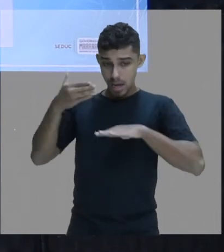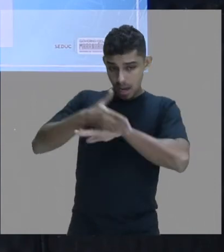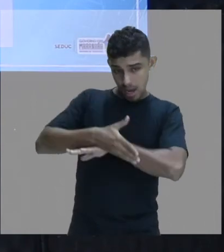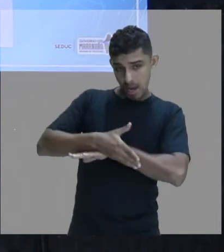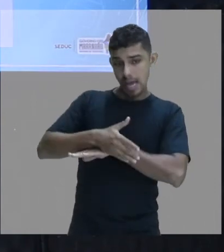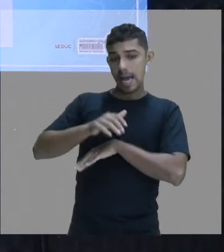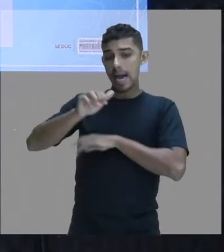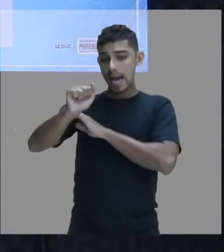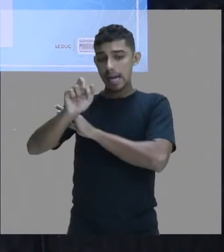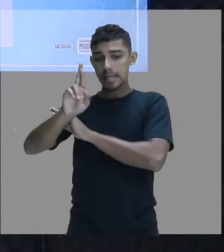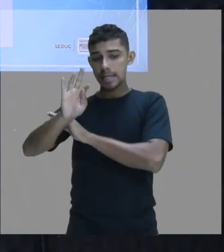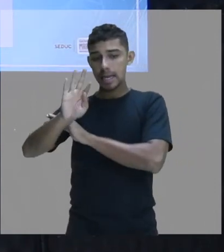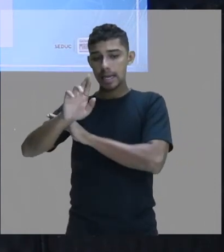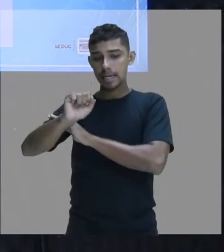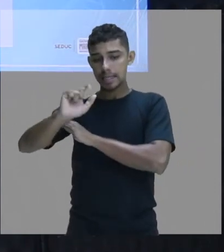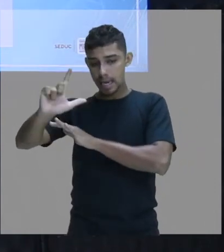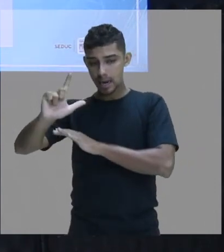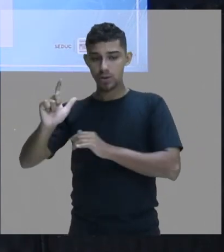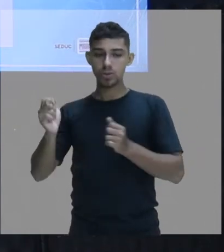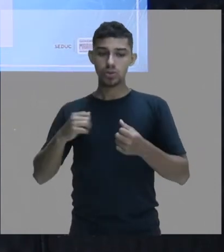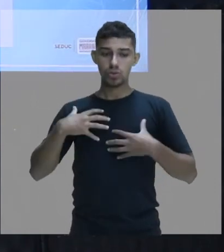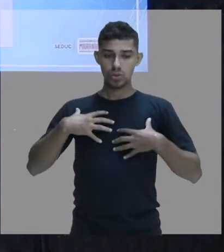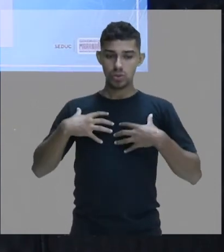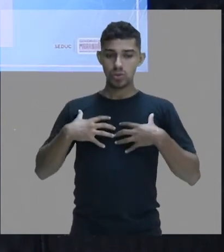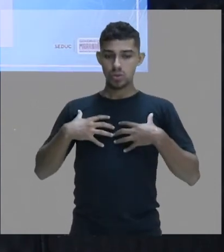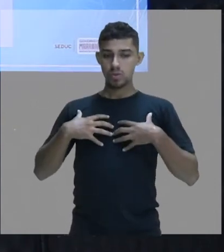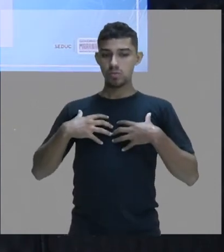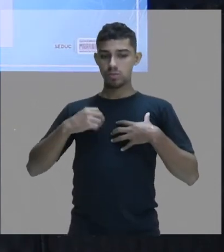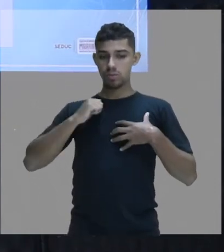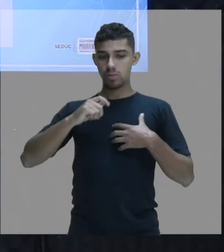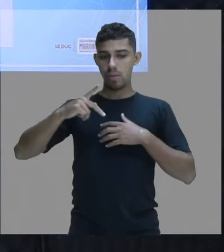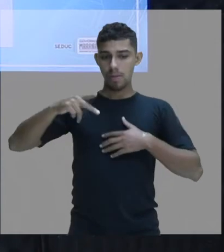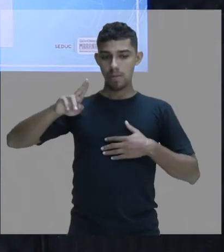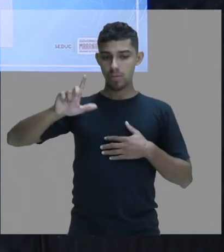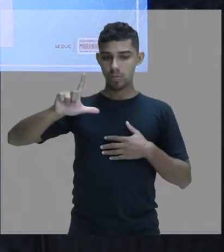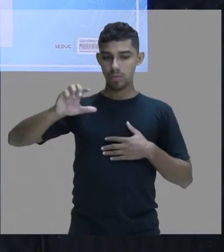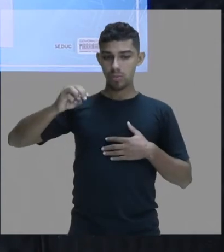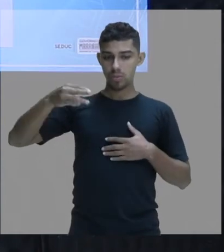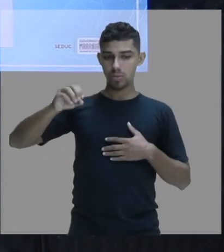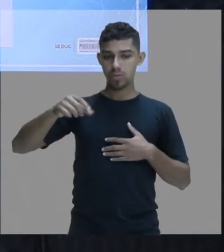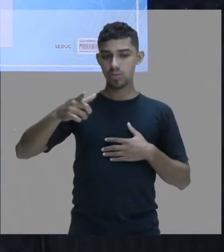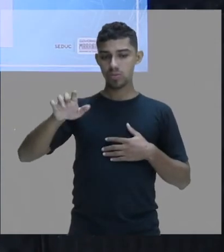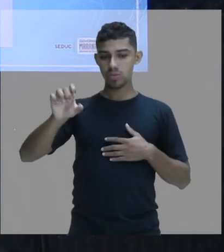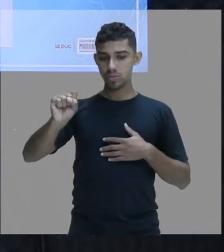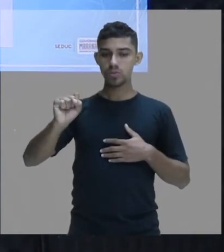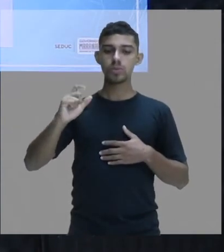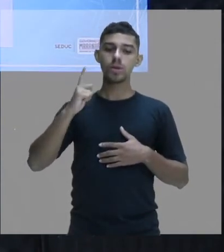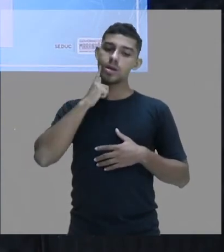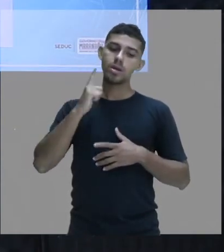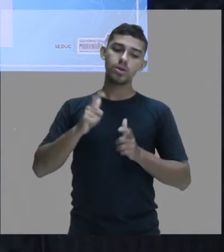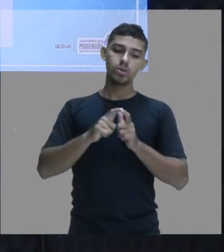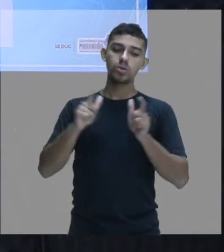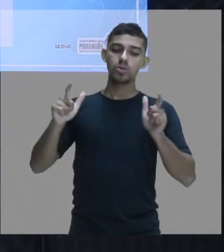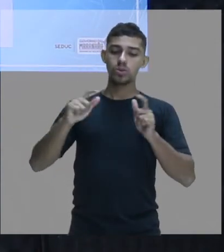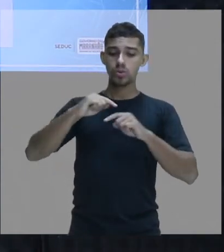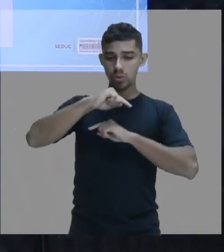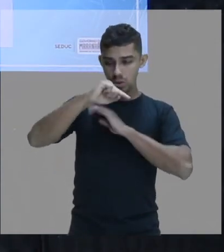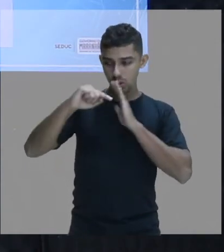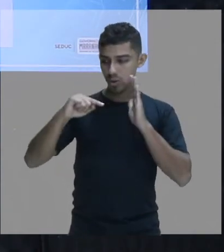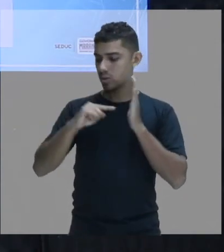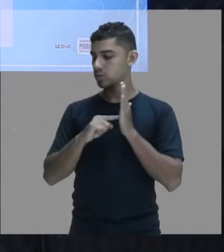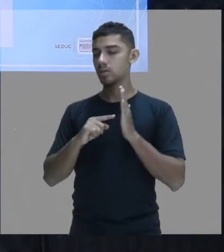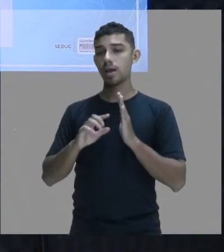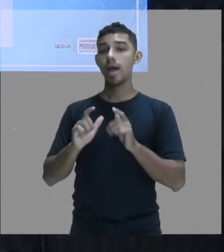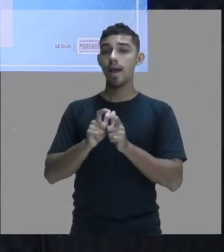entra no coração, proveniente dos pulmões, e todo o tecido corporal. Essa é a grande circulação,